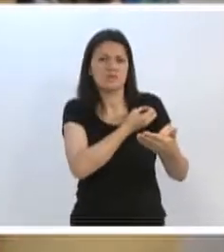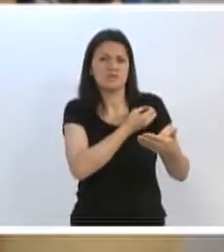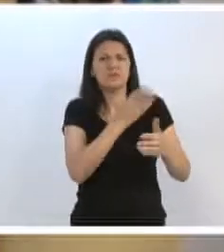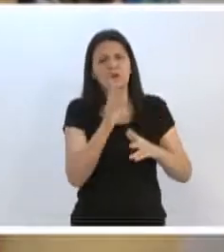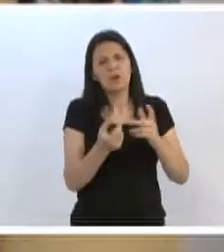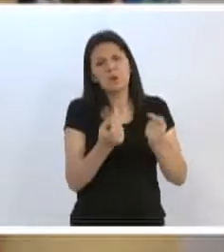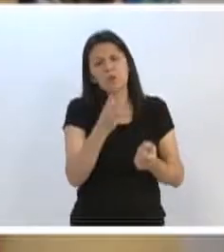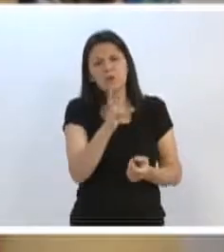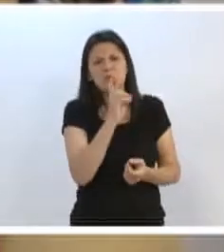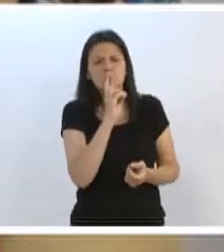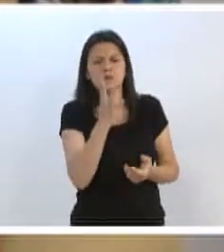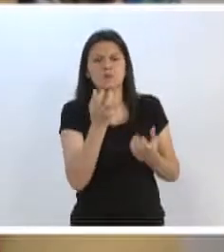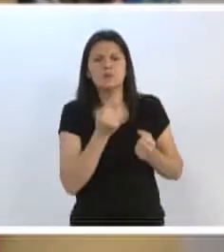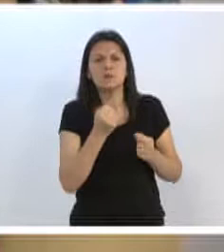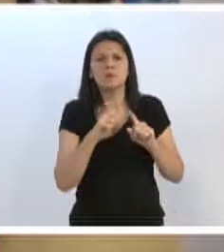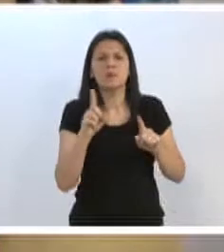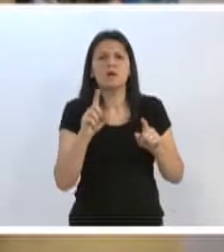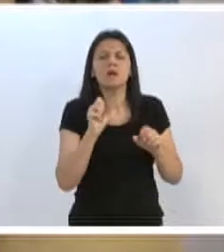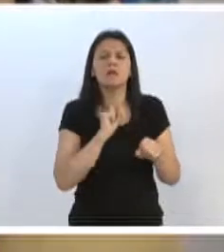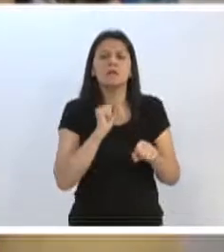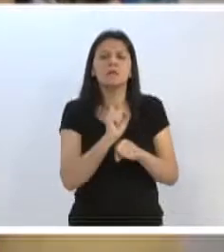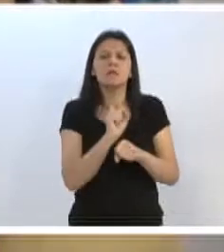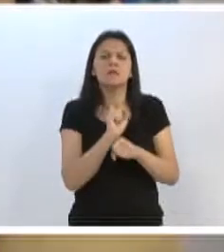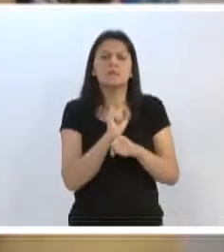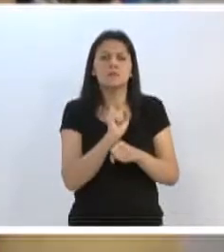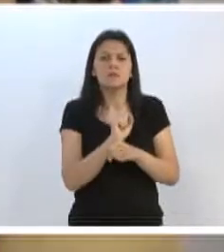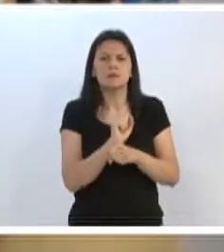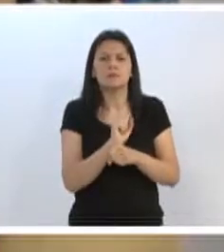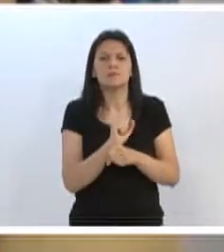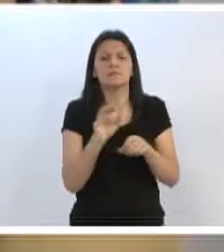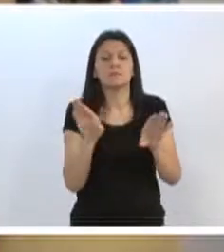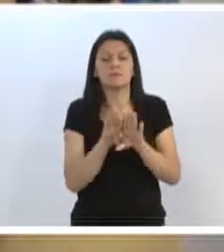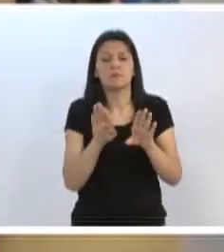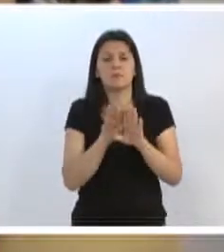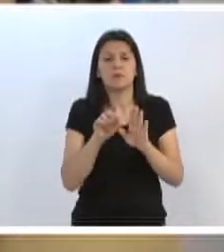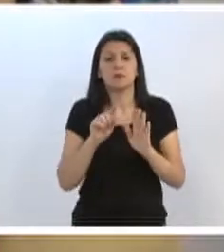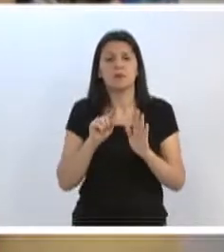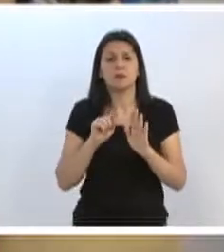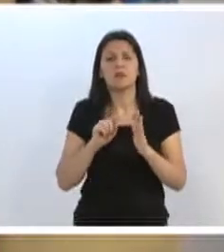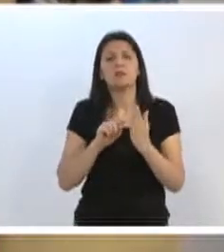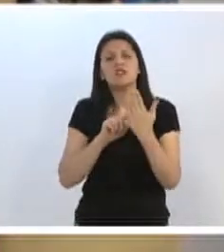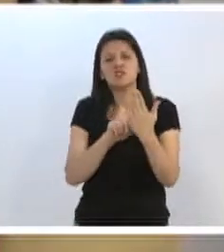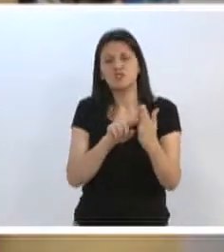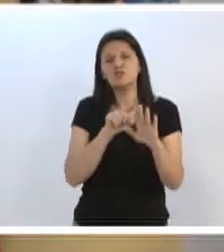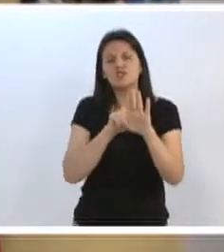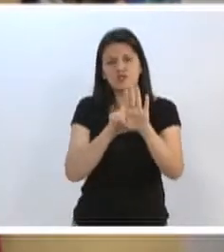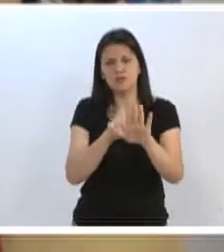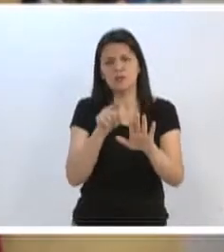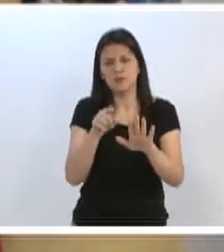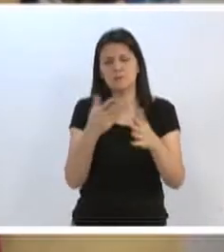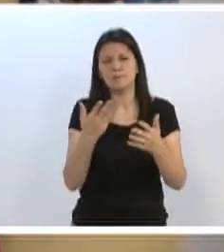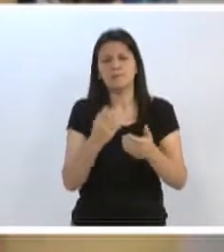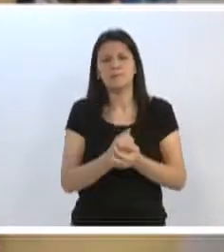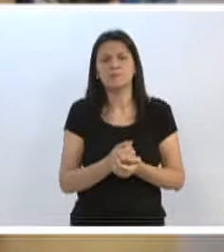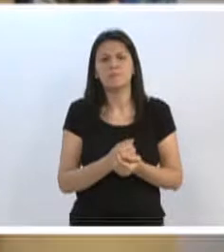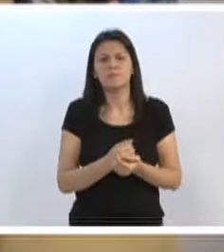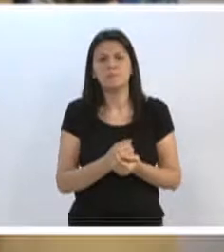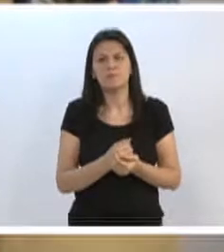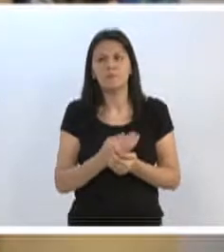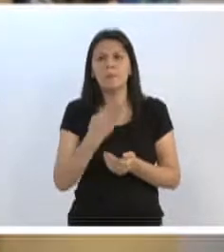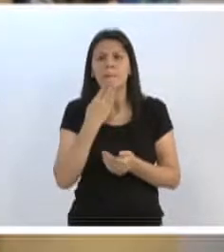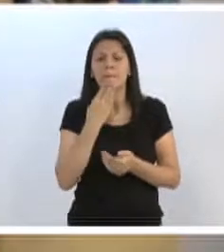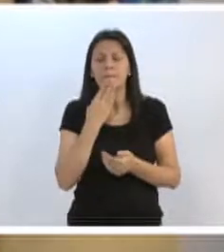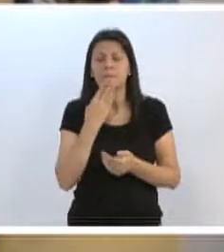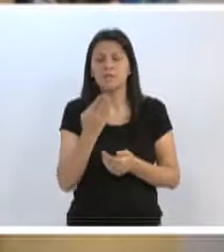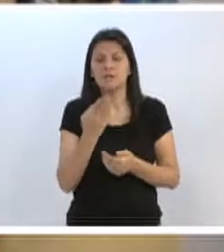recebi, outras eu ainda estou buscando. Em relação à indicação, fiz uma indicação, protocolei uma indicação como vereador, aqui,